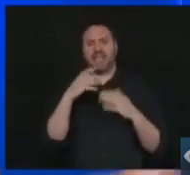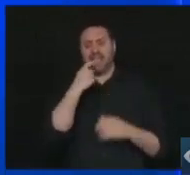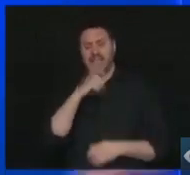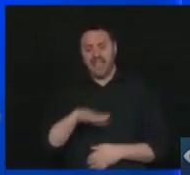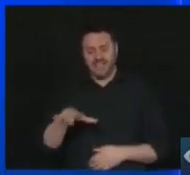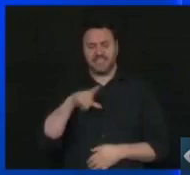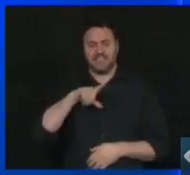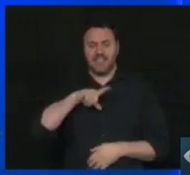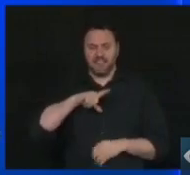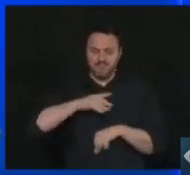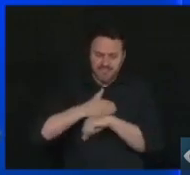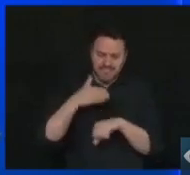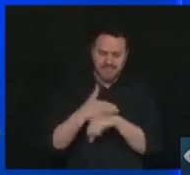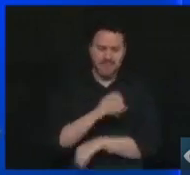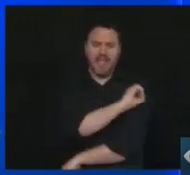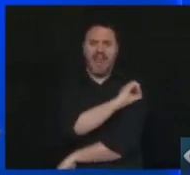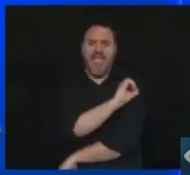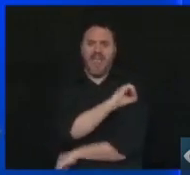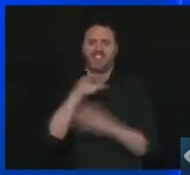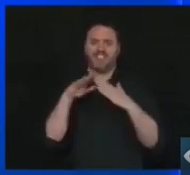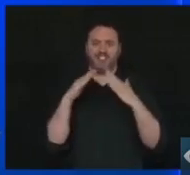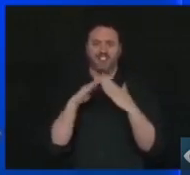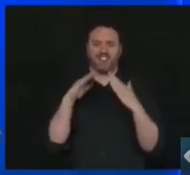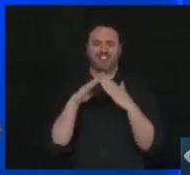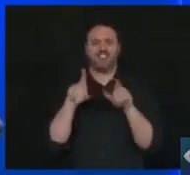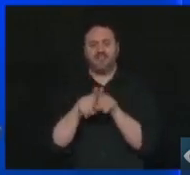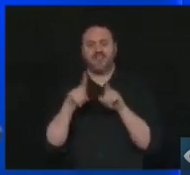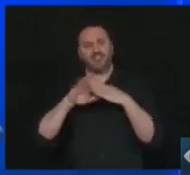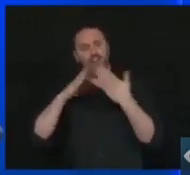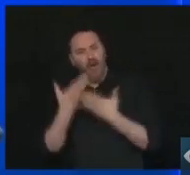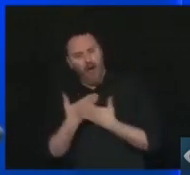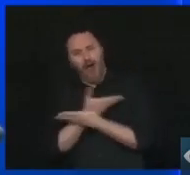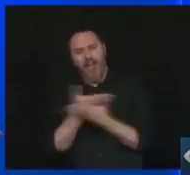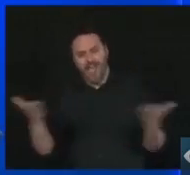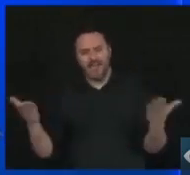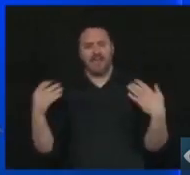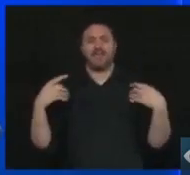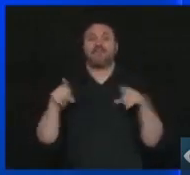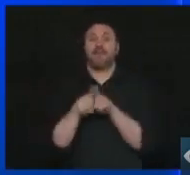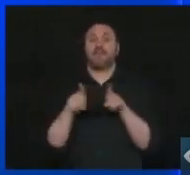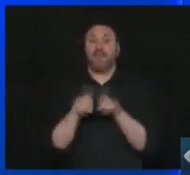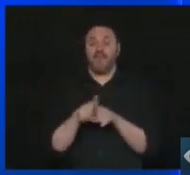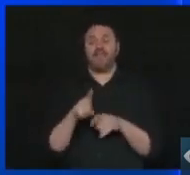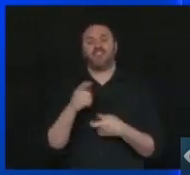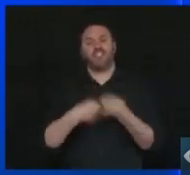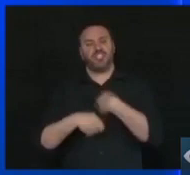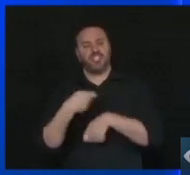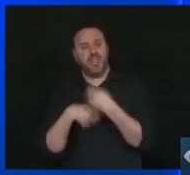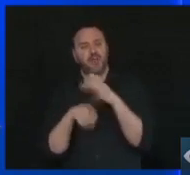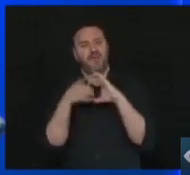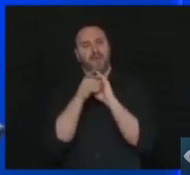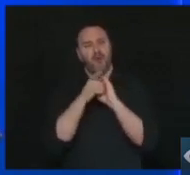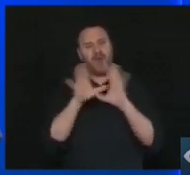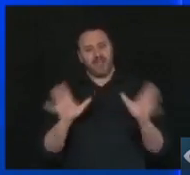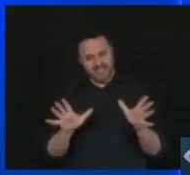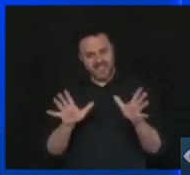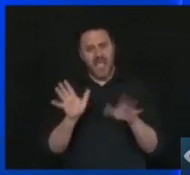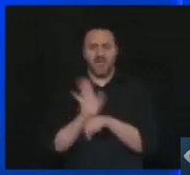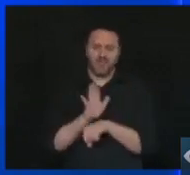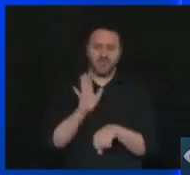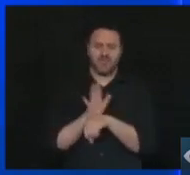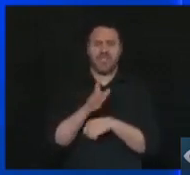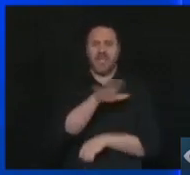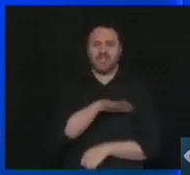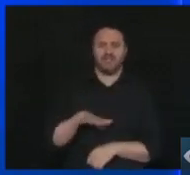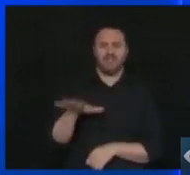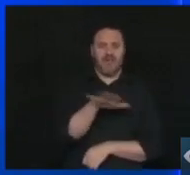escolas fazendo a gestão democrática das nossas escolas para que as escolas sejam ambientes ainda melhores para as nossas crianças fazendo